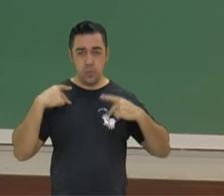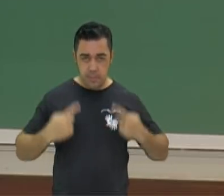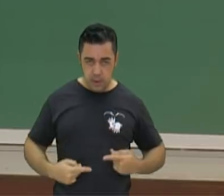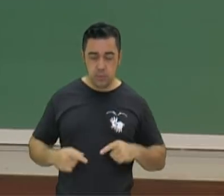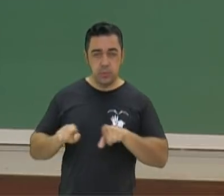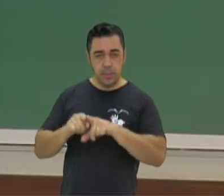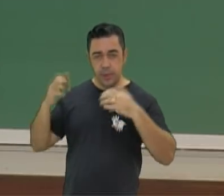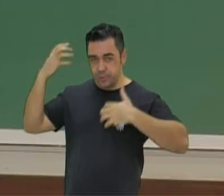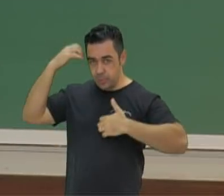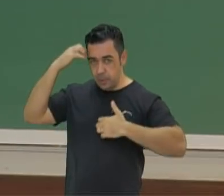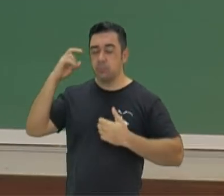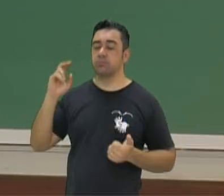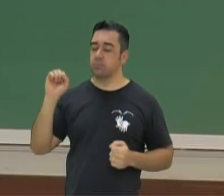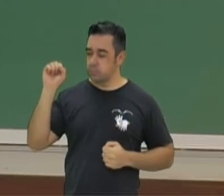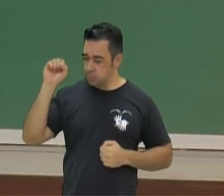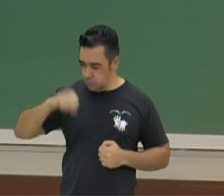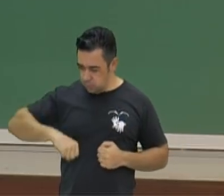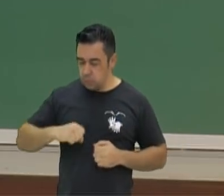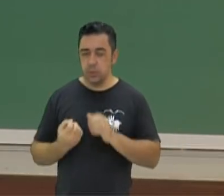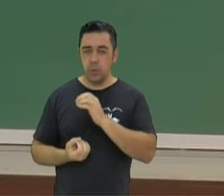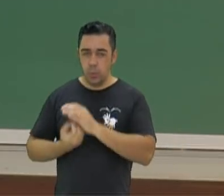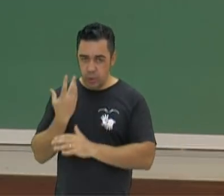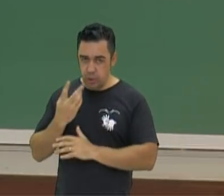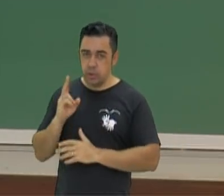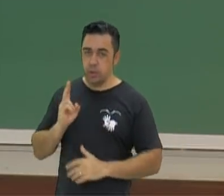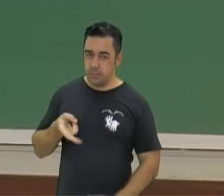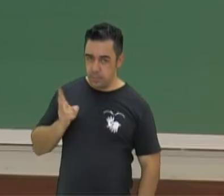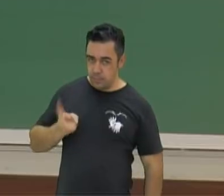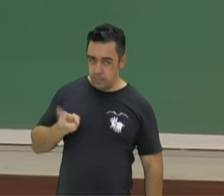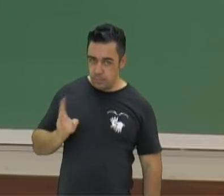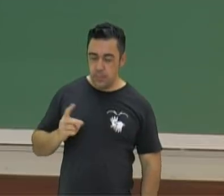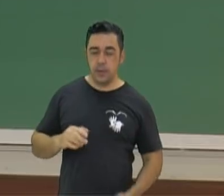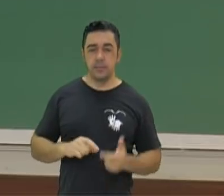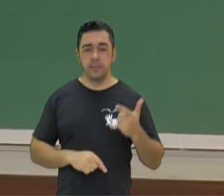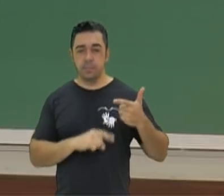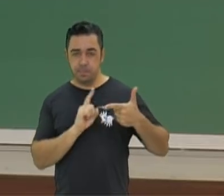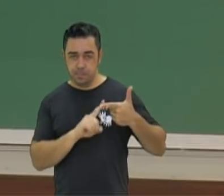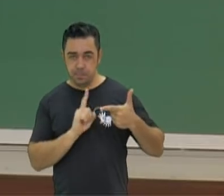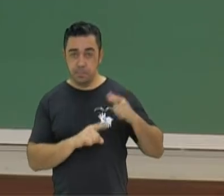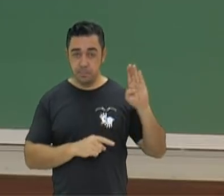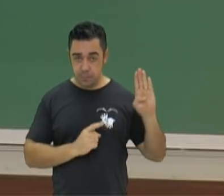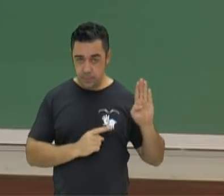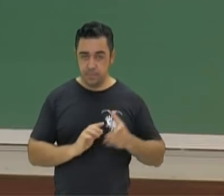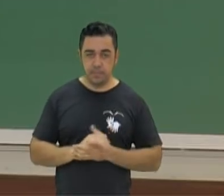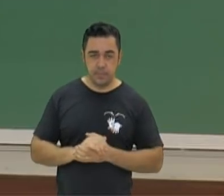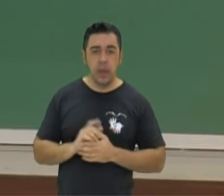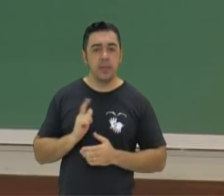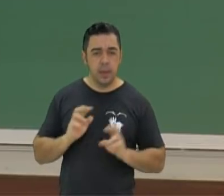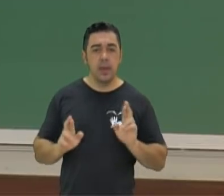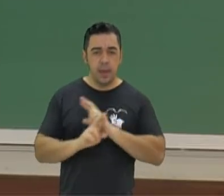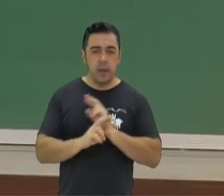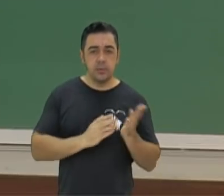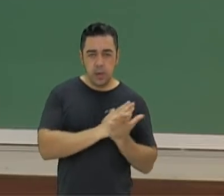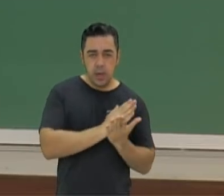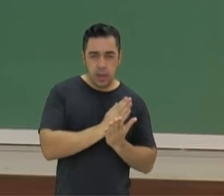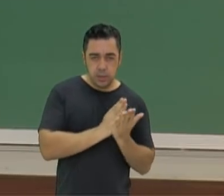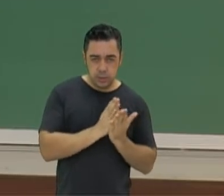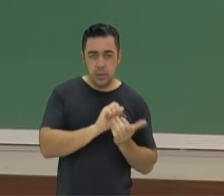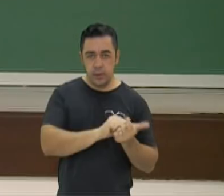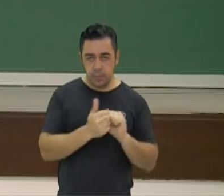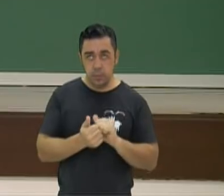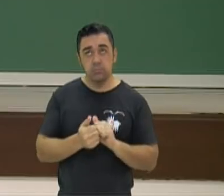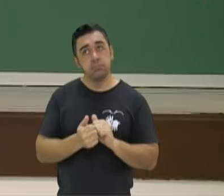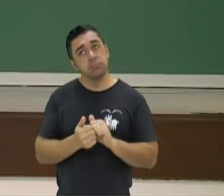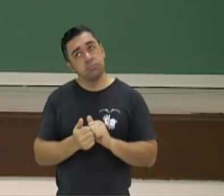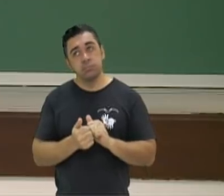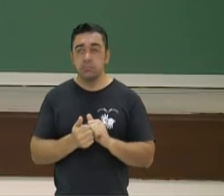sim, né? Que tem a mesma origem evolutiva, a mesma origem embrionária. Letra B, está relacionada à irradiação adaptativa? Aqui pode